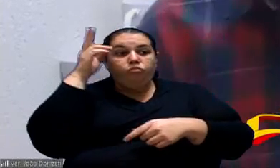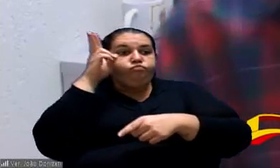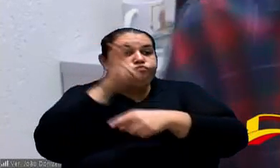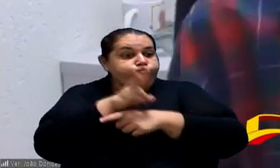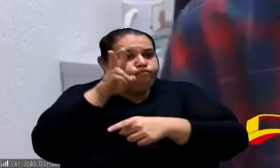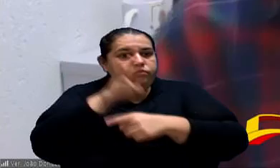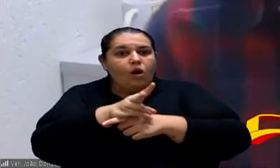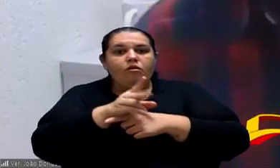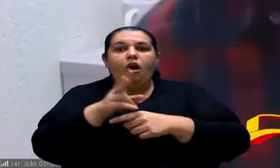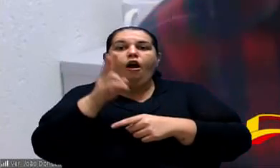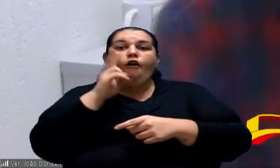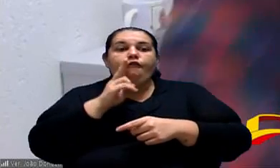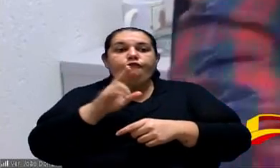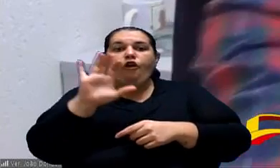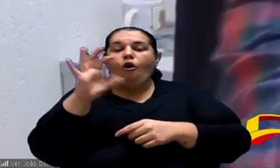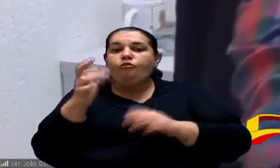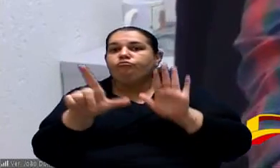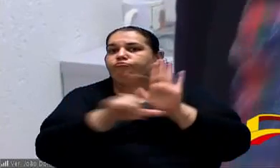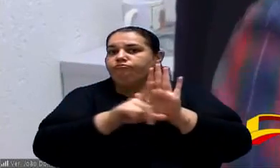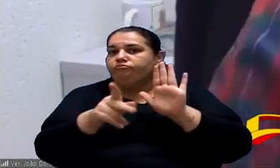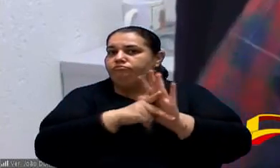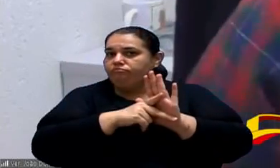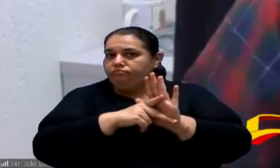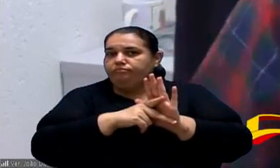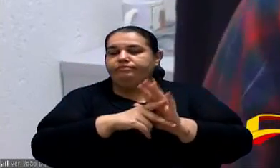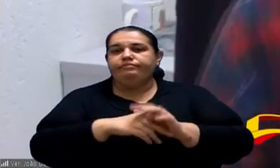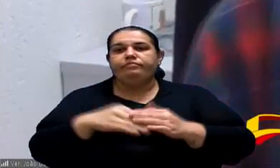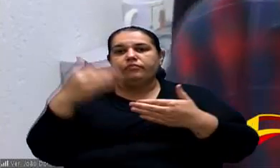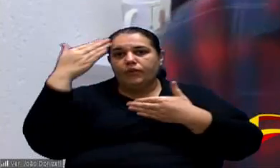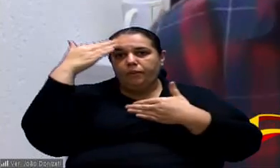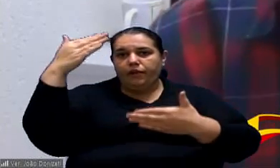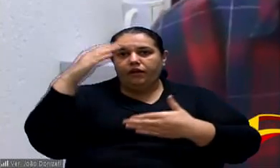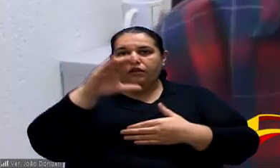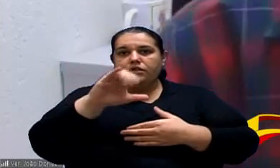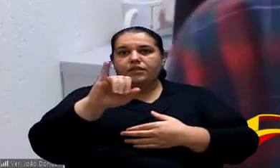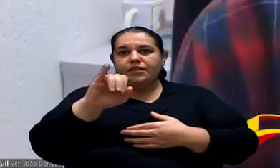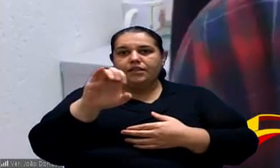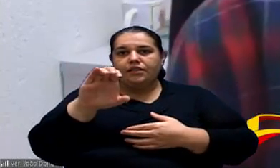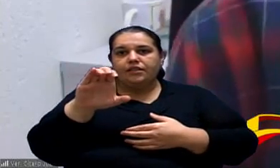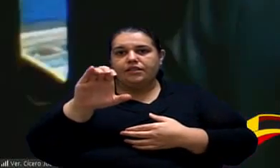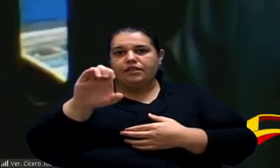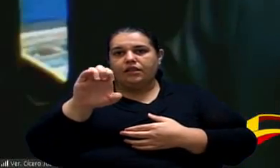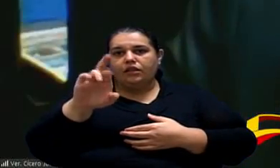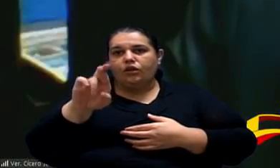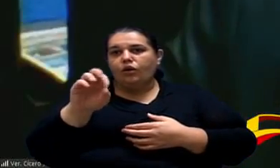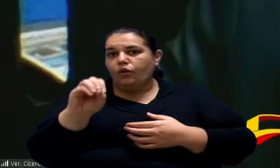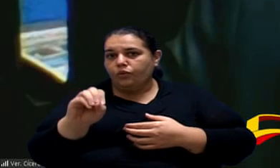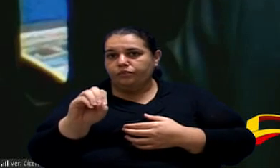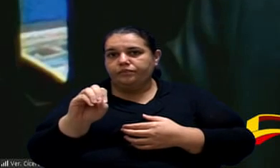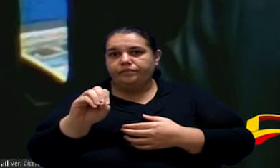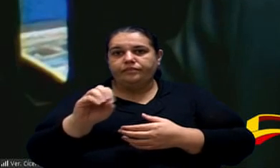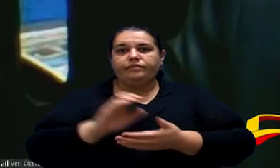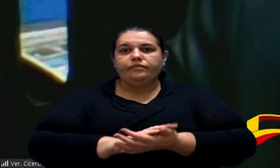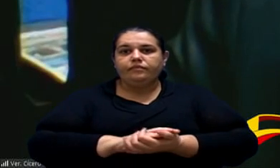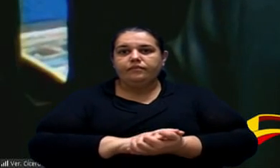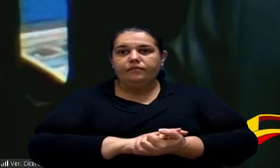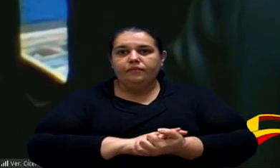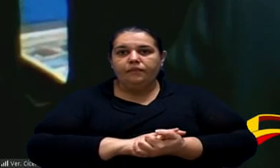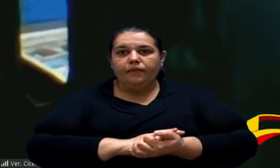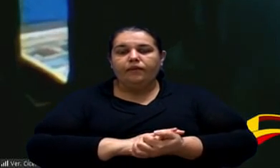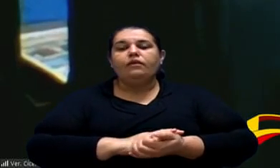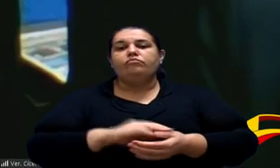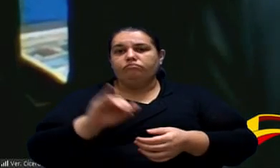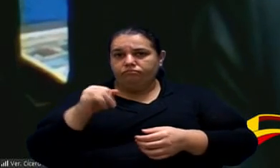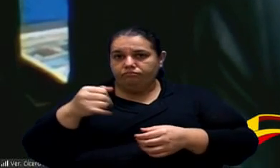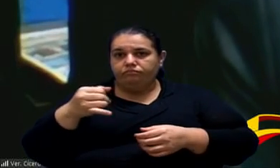fiscalização. Só queria cumprimentar. Obrigado, vereador Cícero. A multa é saudada aqui dos caras.